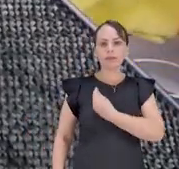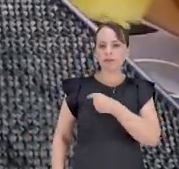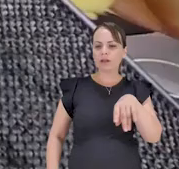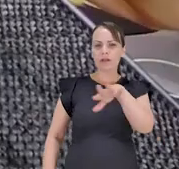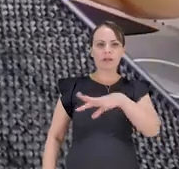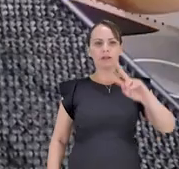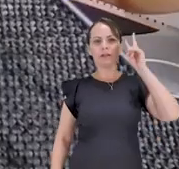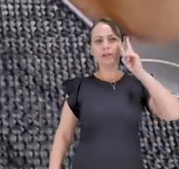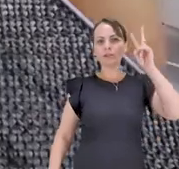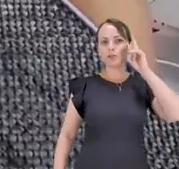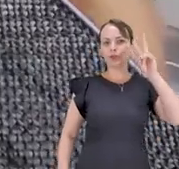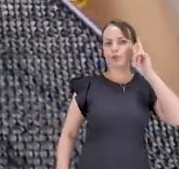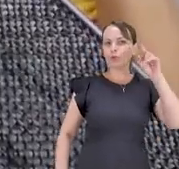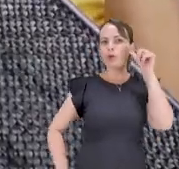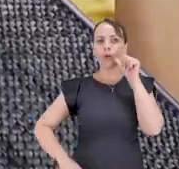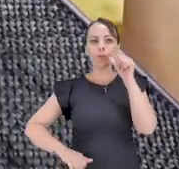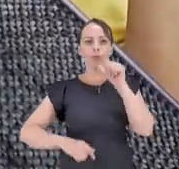histórias de meninos e